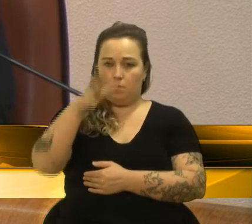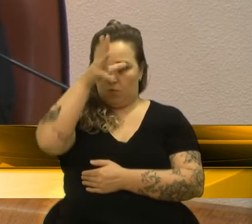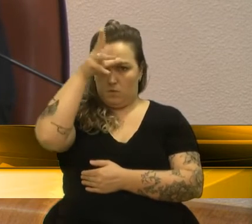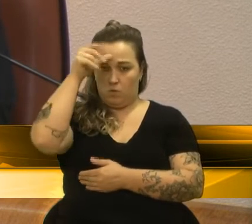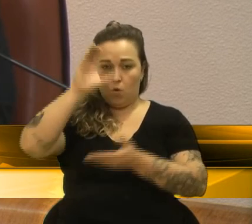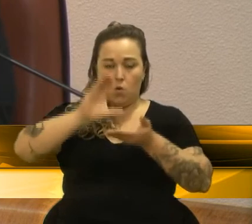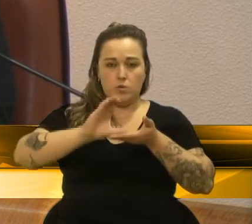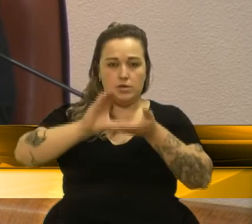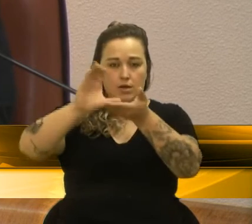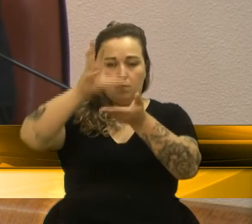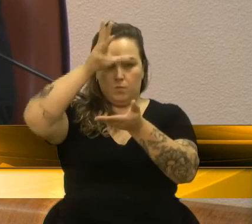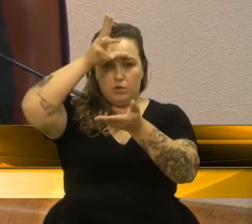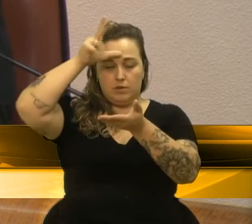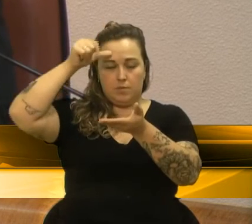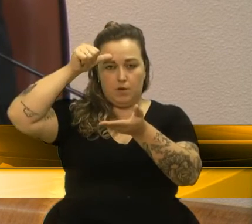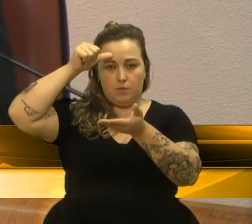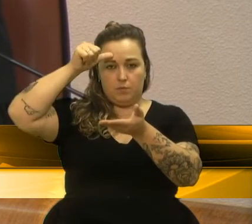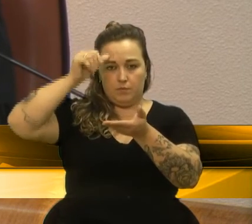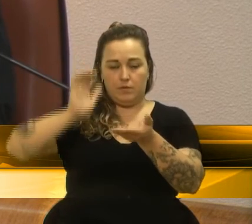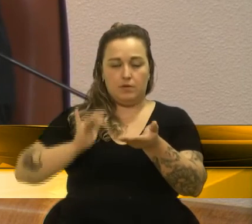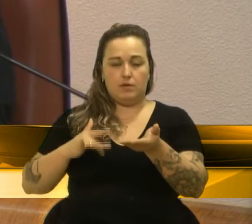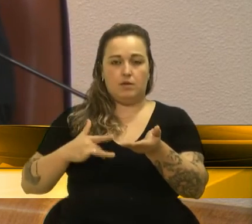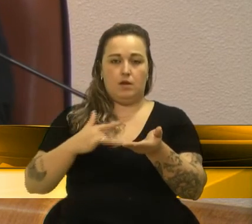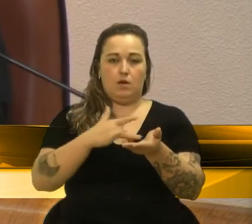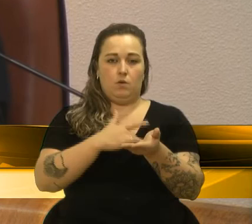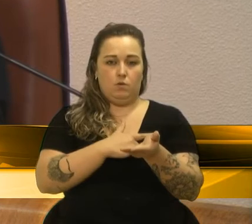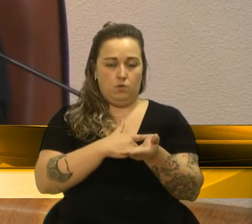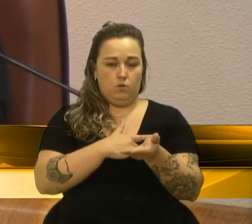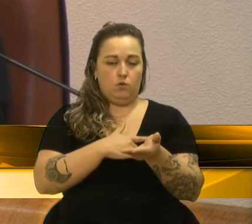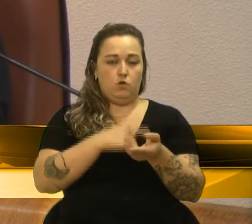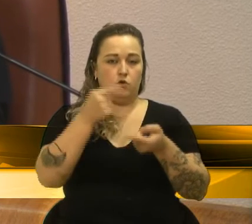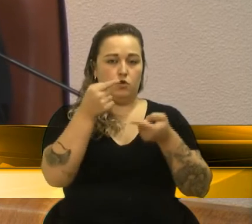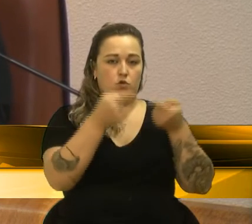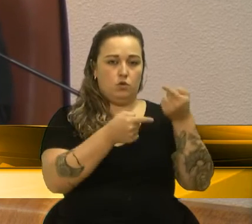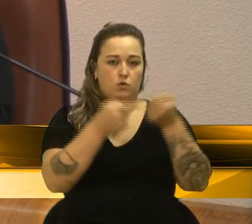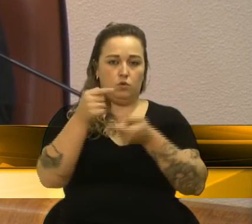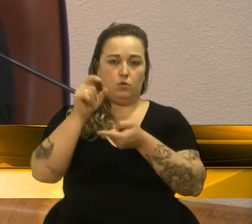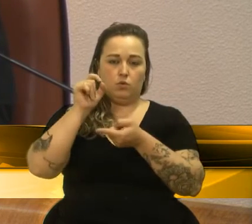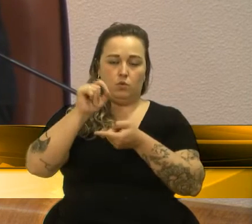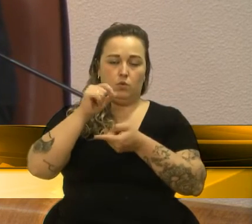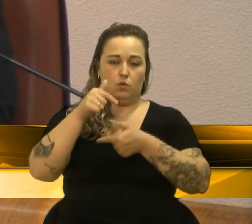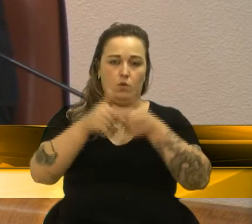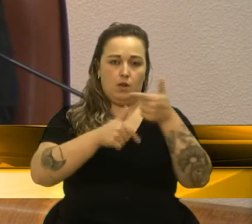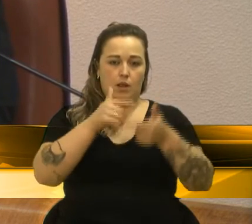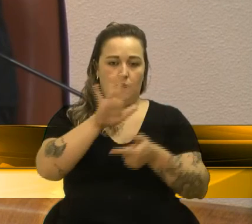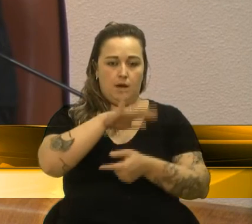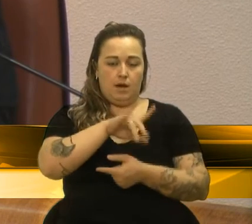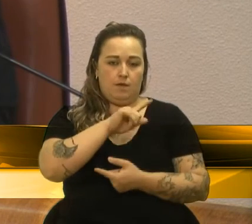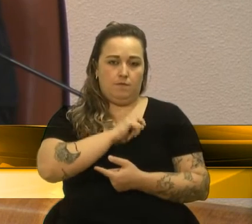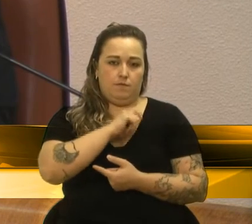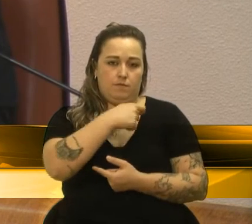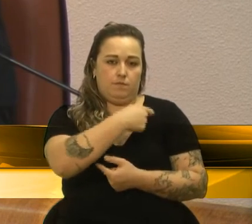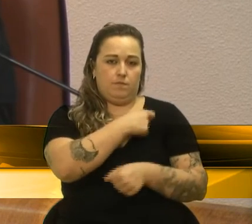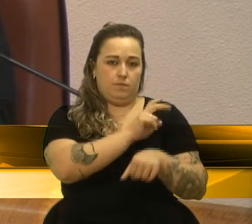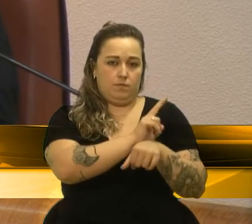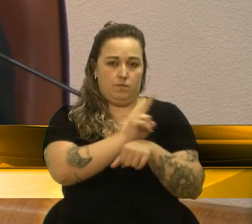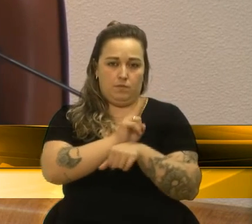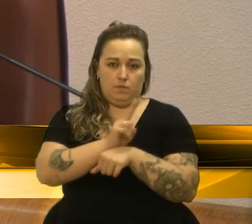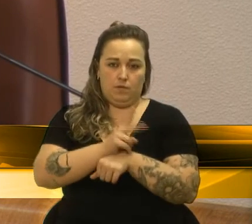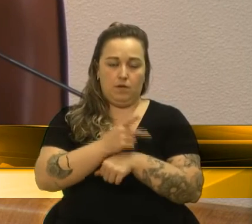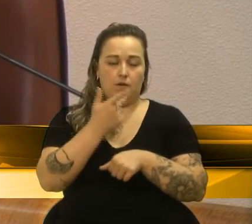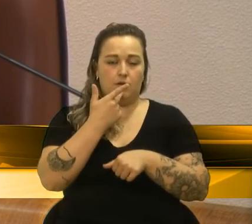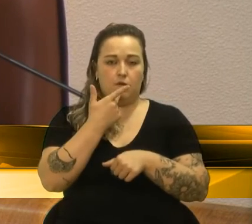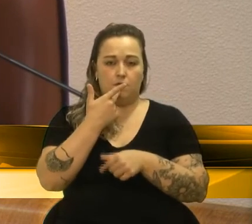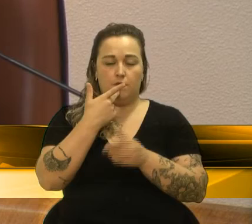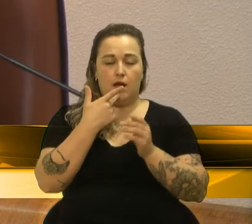órgão colegiado com funções deliberativas, consultivas e fiscalizadora, regulamentando nos